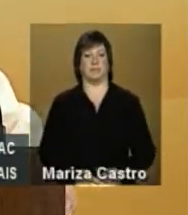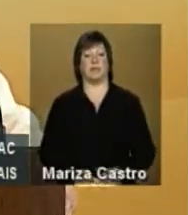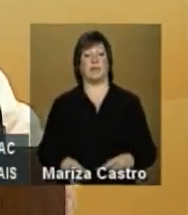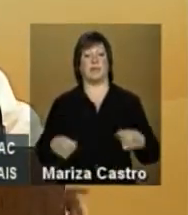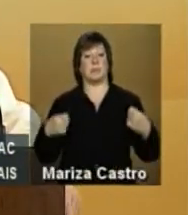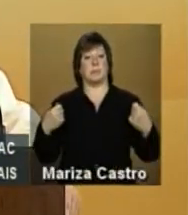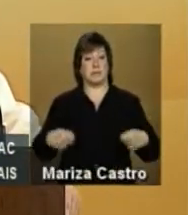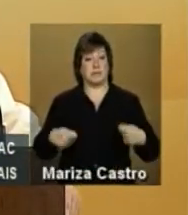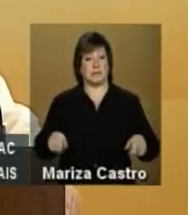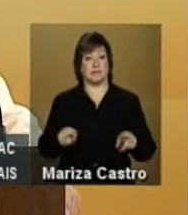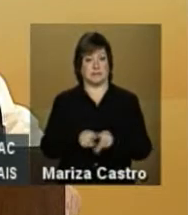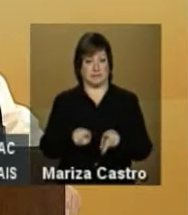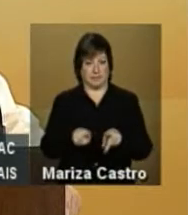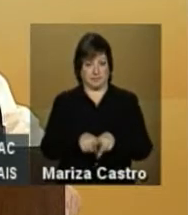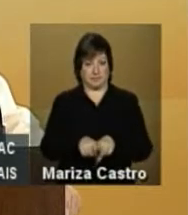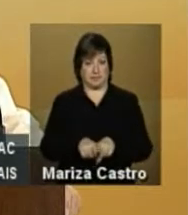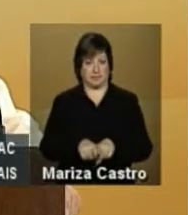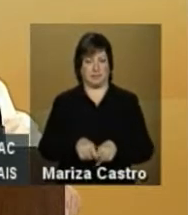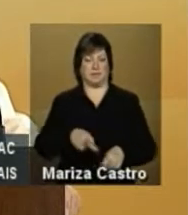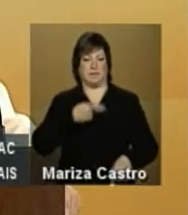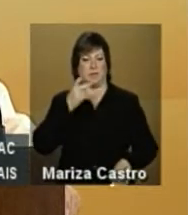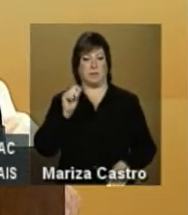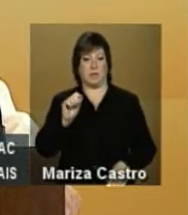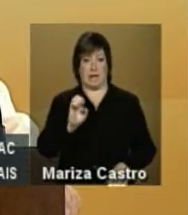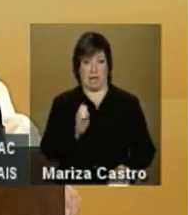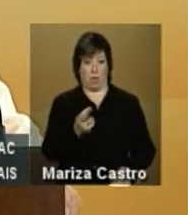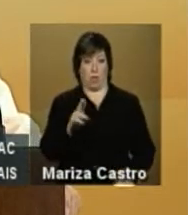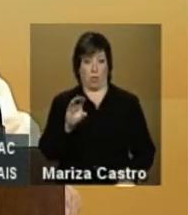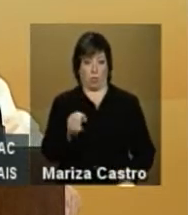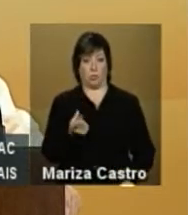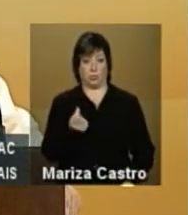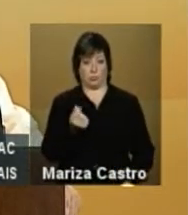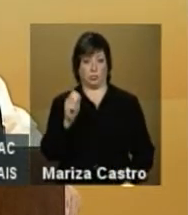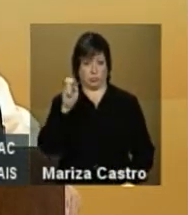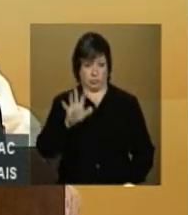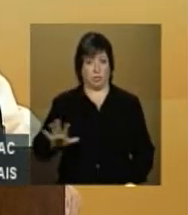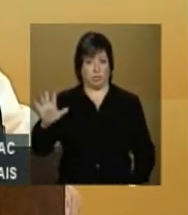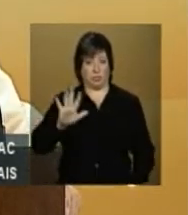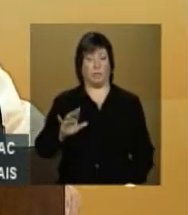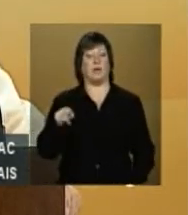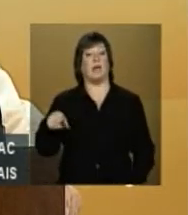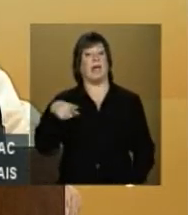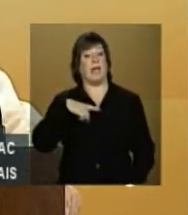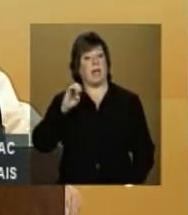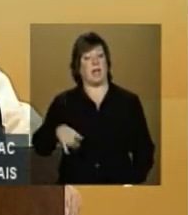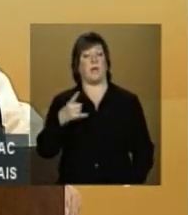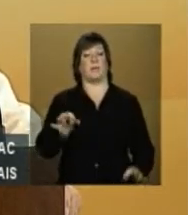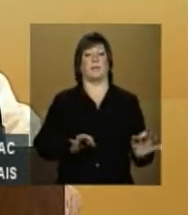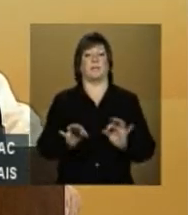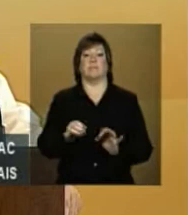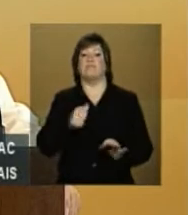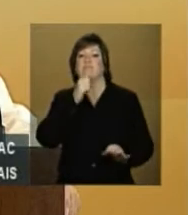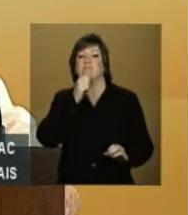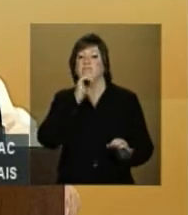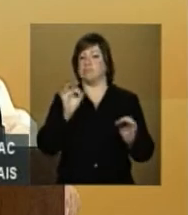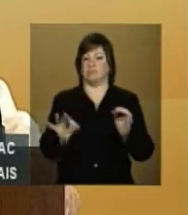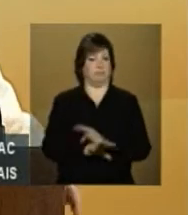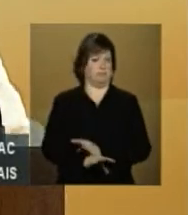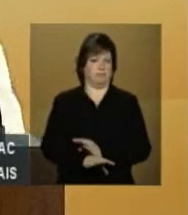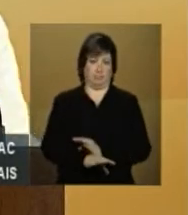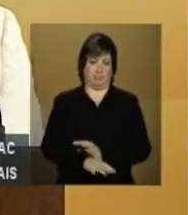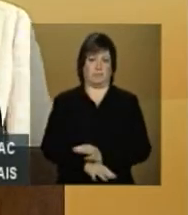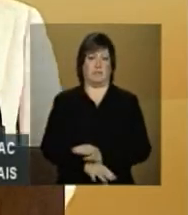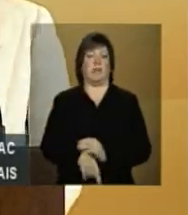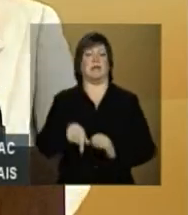constatar que o euro ainda é um projeto incompleto. Isso